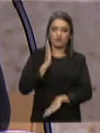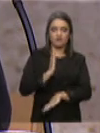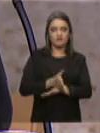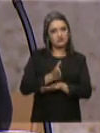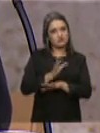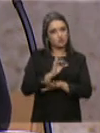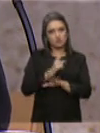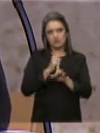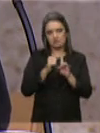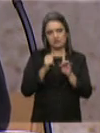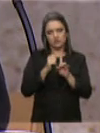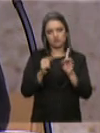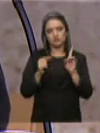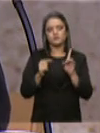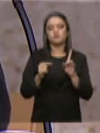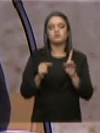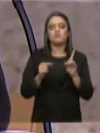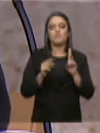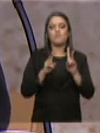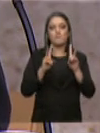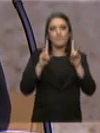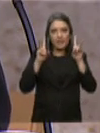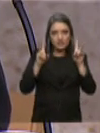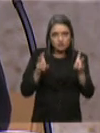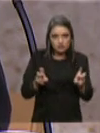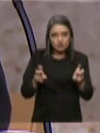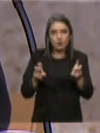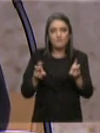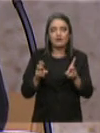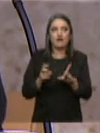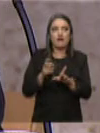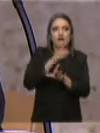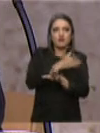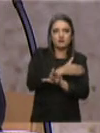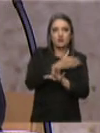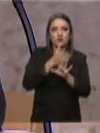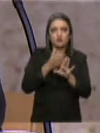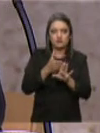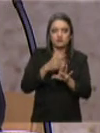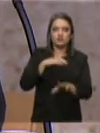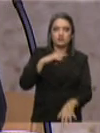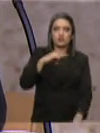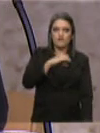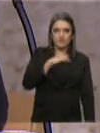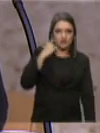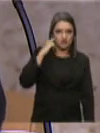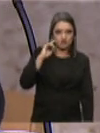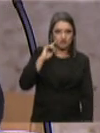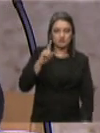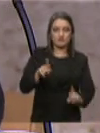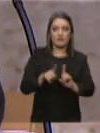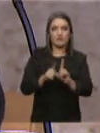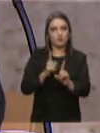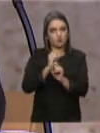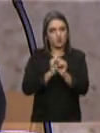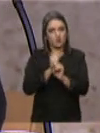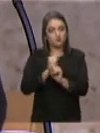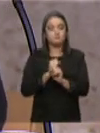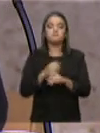parte com relação exclusivamente à anterioridade nonagesimal e anual, os